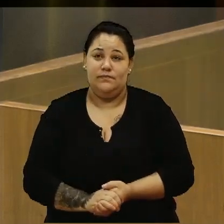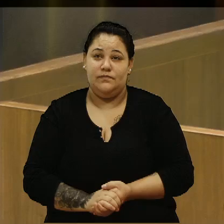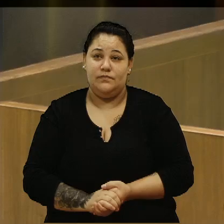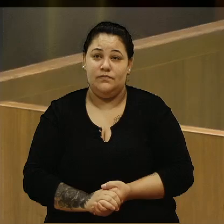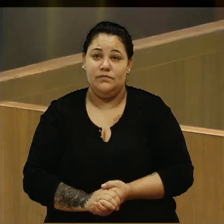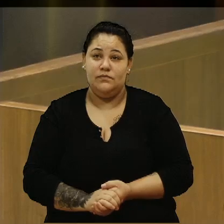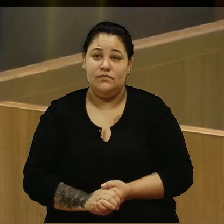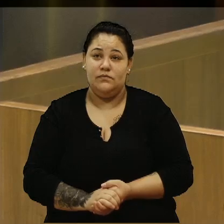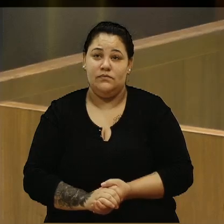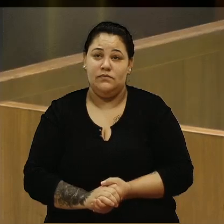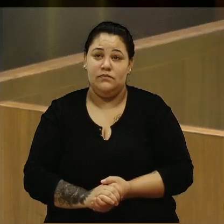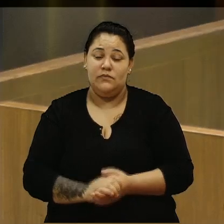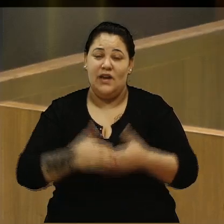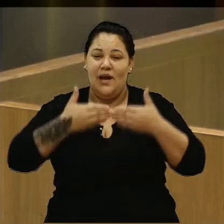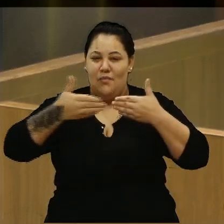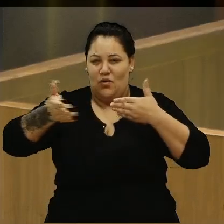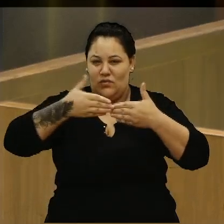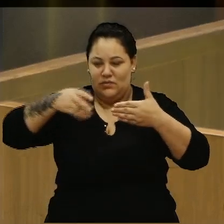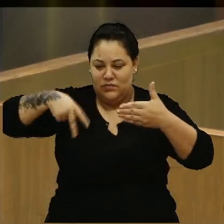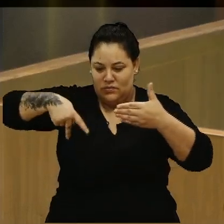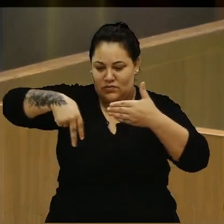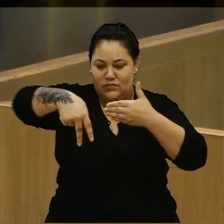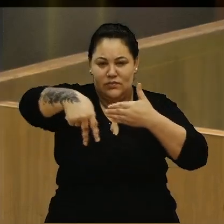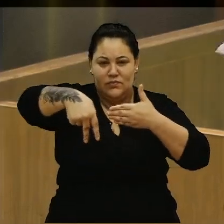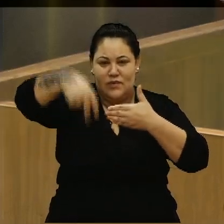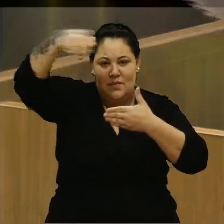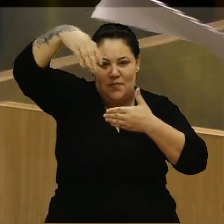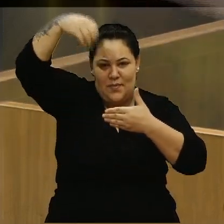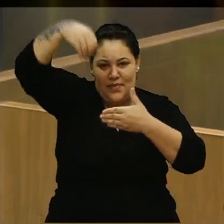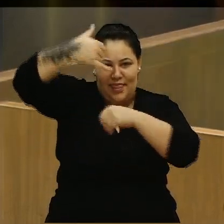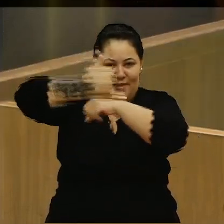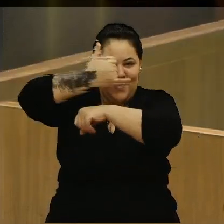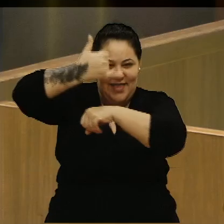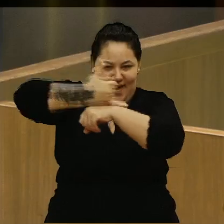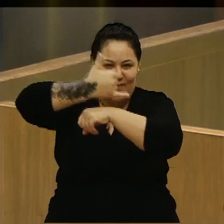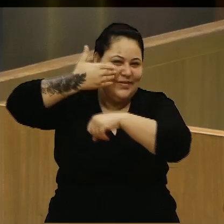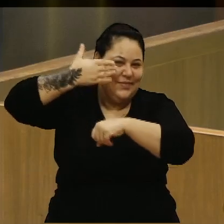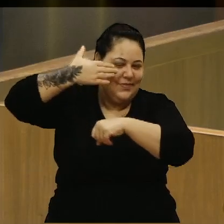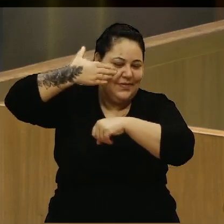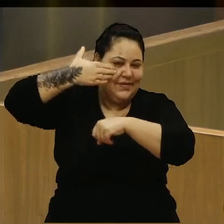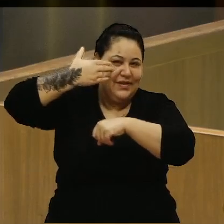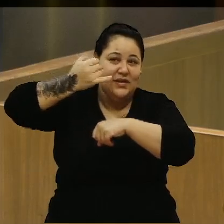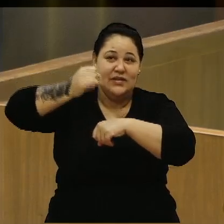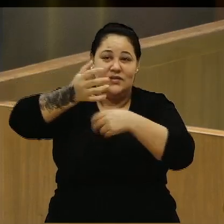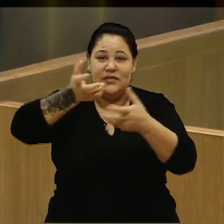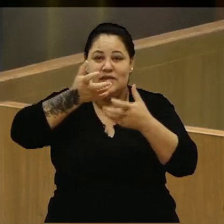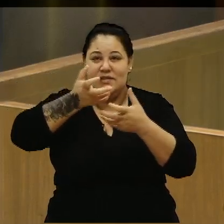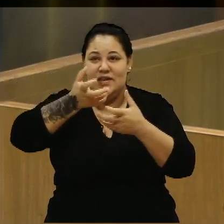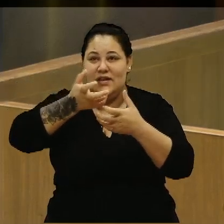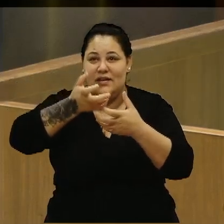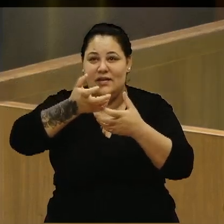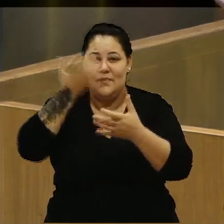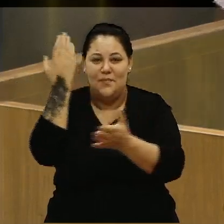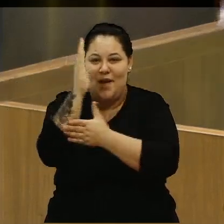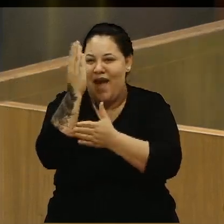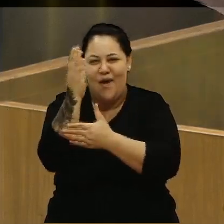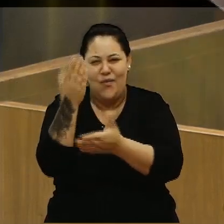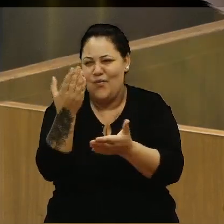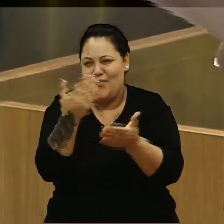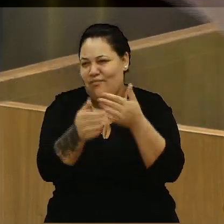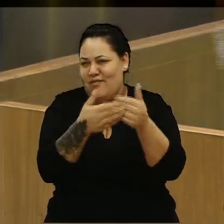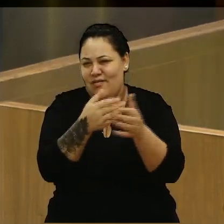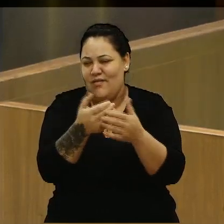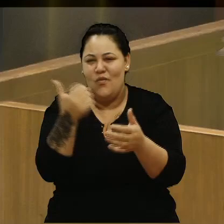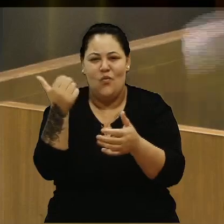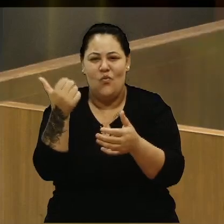Detector de metal, gente, se alguém quer fazer alguma coisa, dá uma paulada numa professora, pega um lápis,